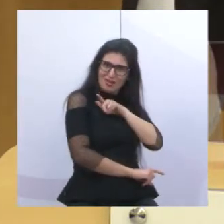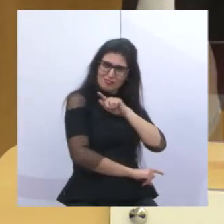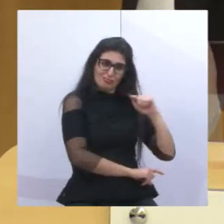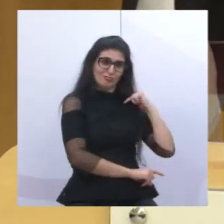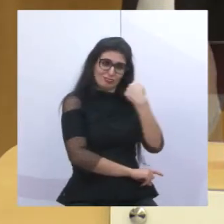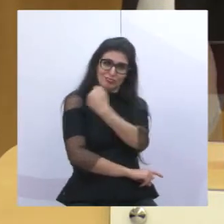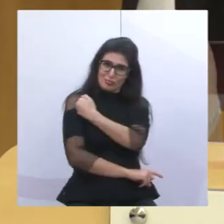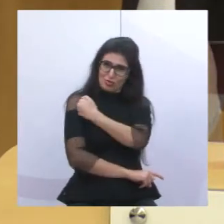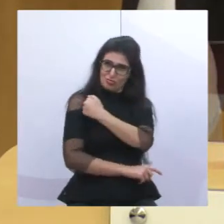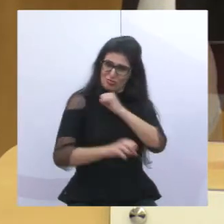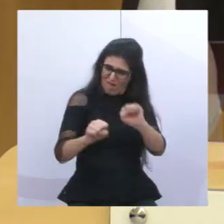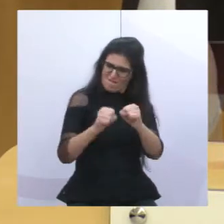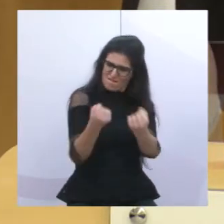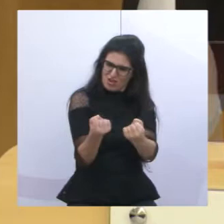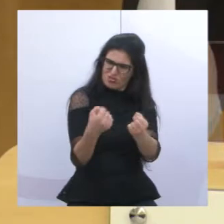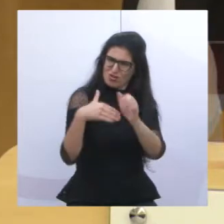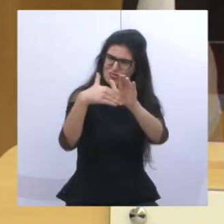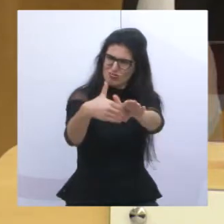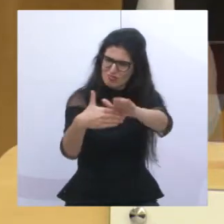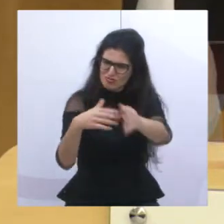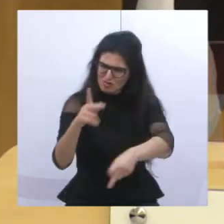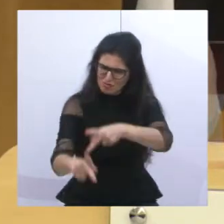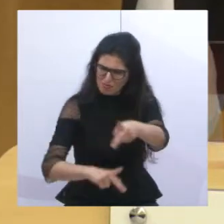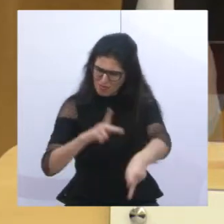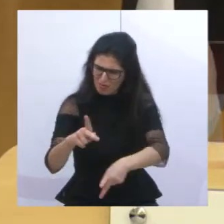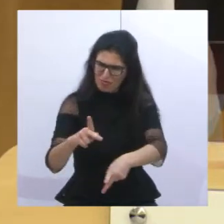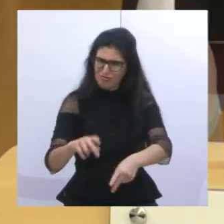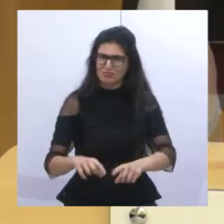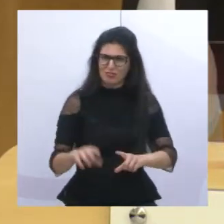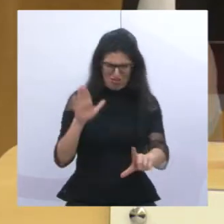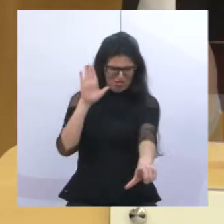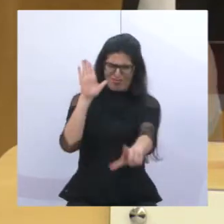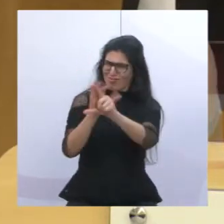claro. Outra coisa que eu quero dizer aqui,